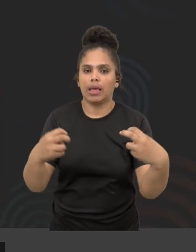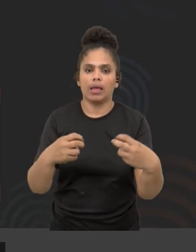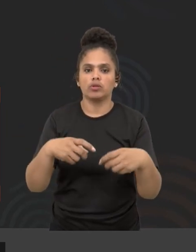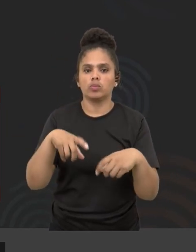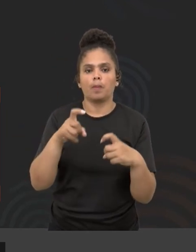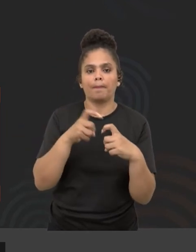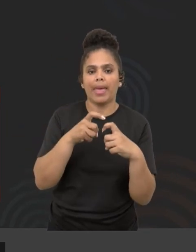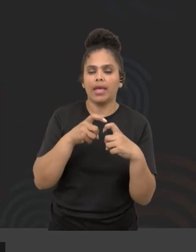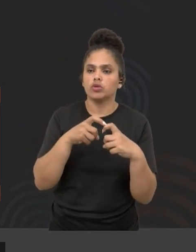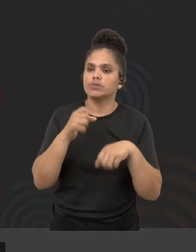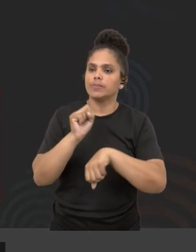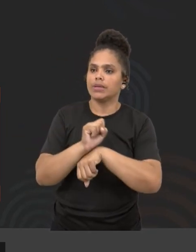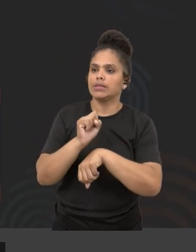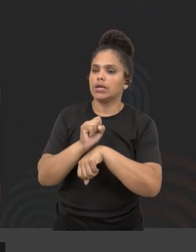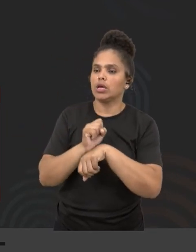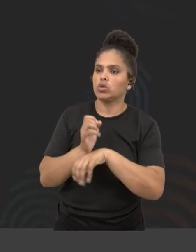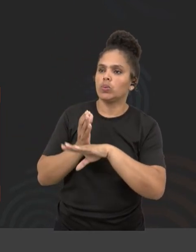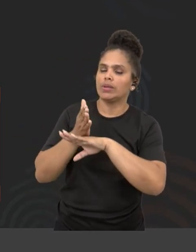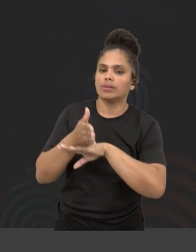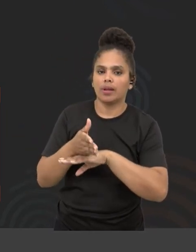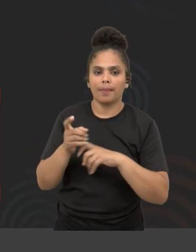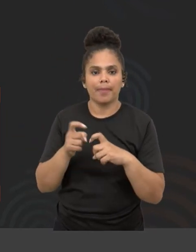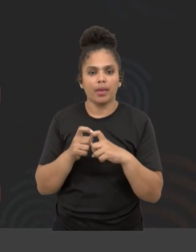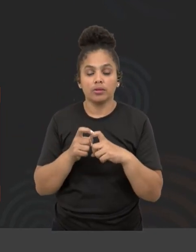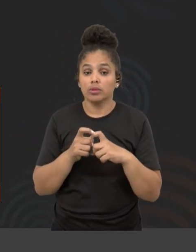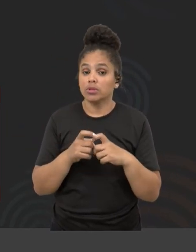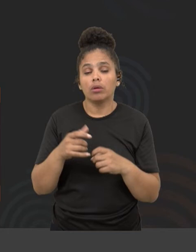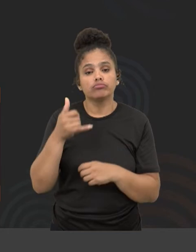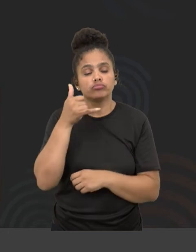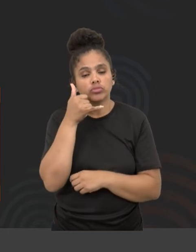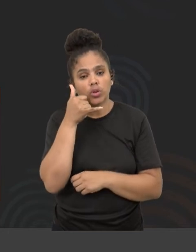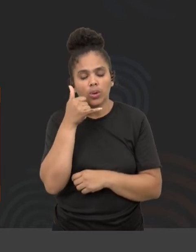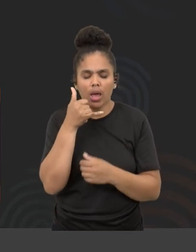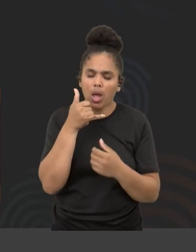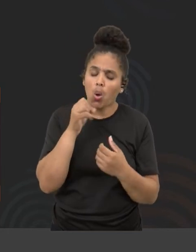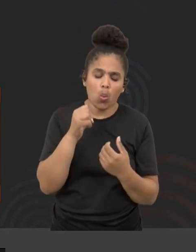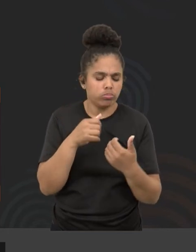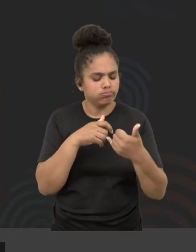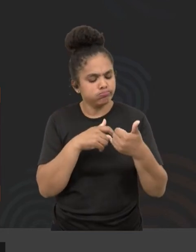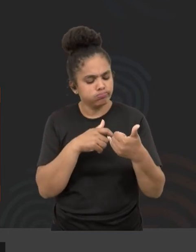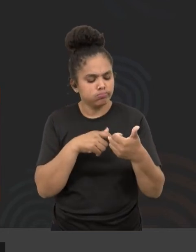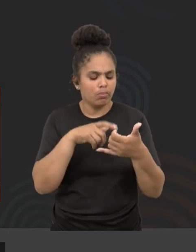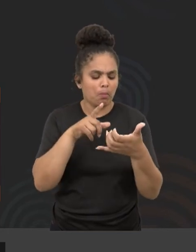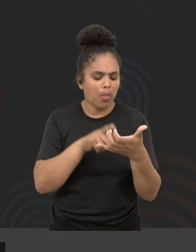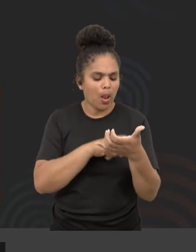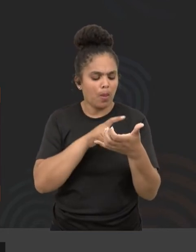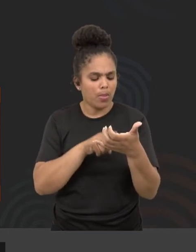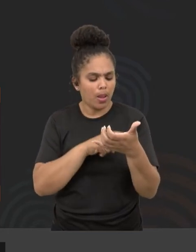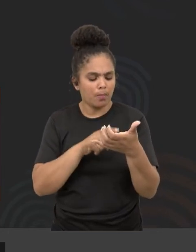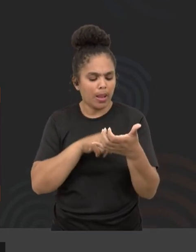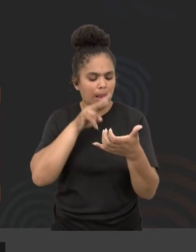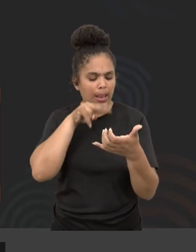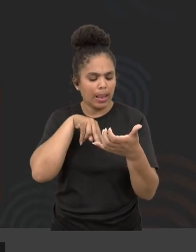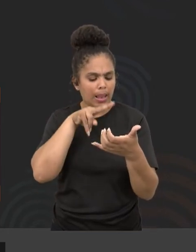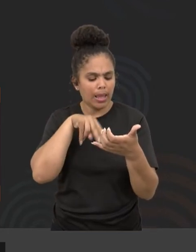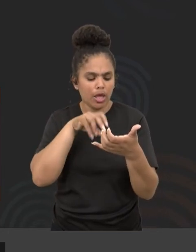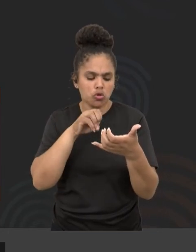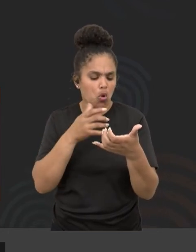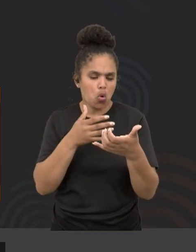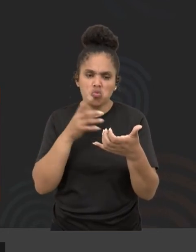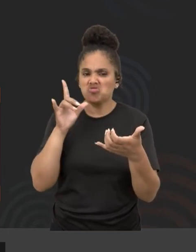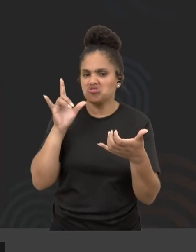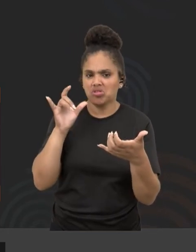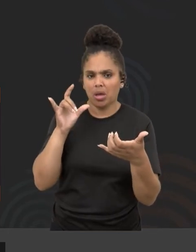atendido, e aí você está no celular lendo alguma coisa, vendo o